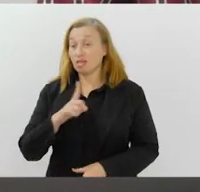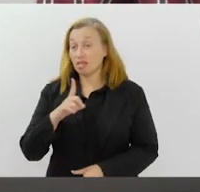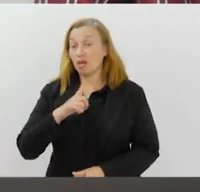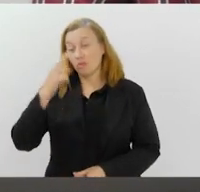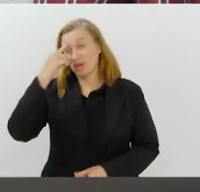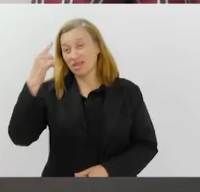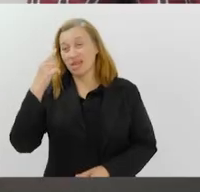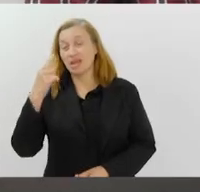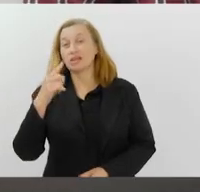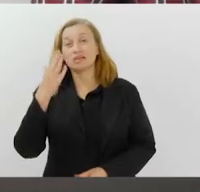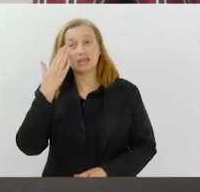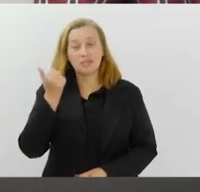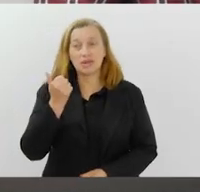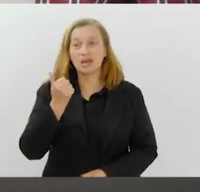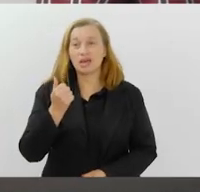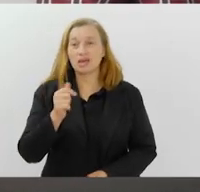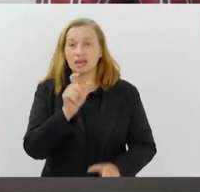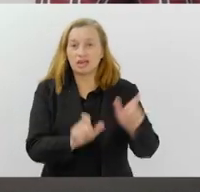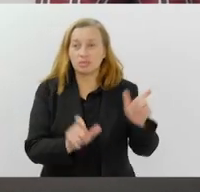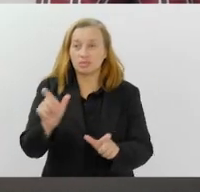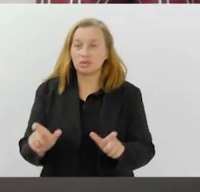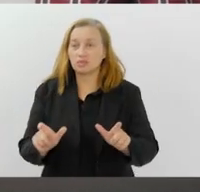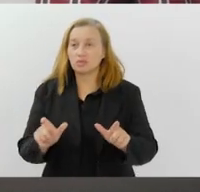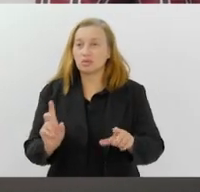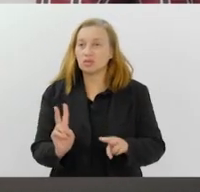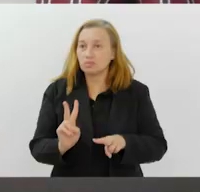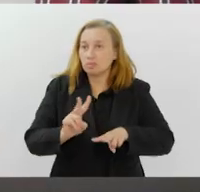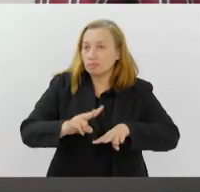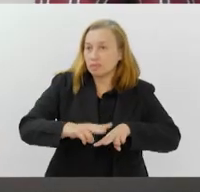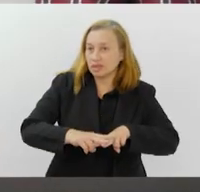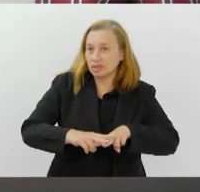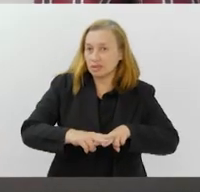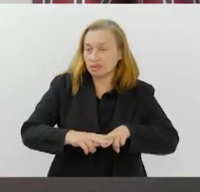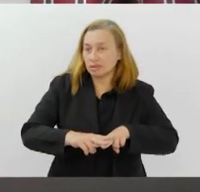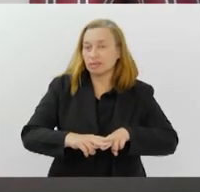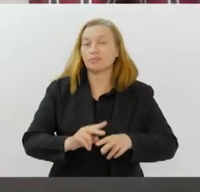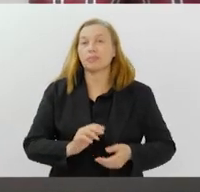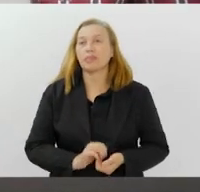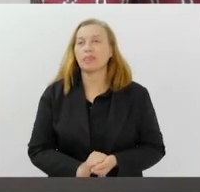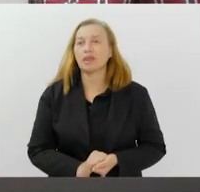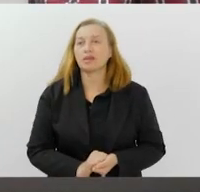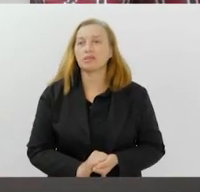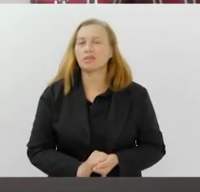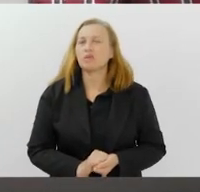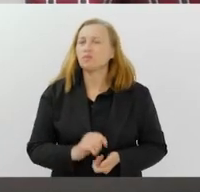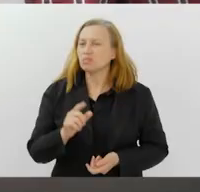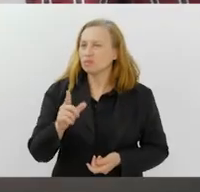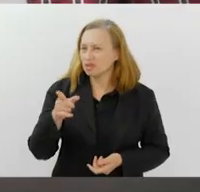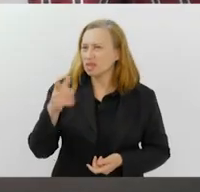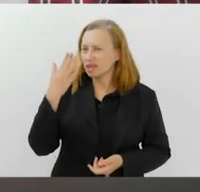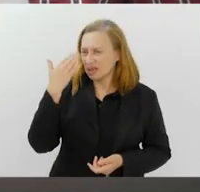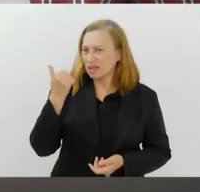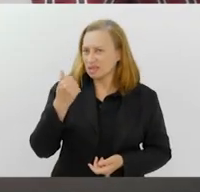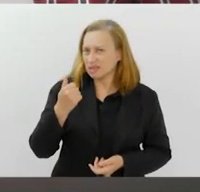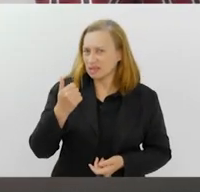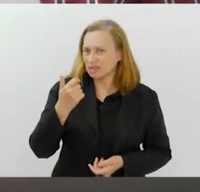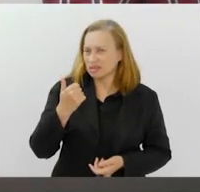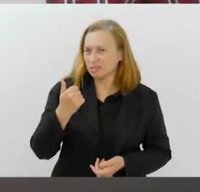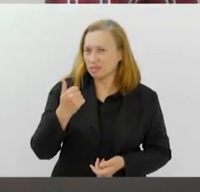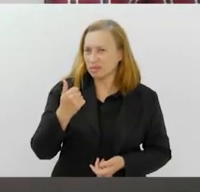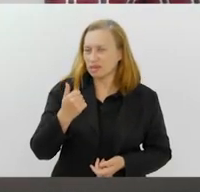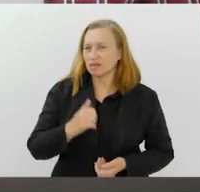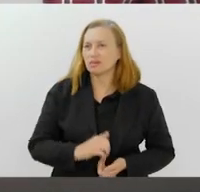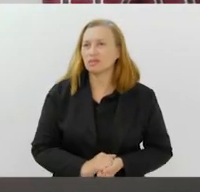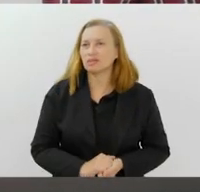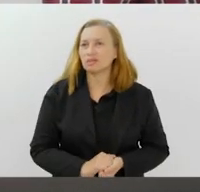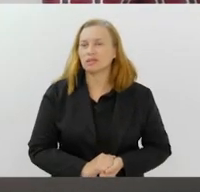pessoas presas que que elas fizeram quer dizer por que que elas foram condenadas é isso que você tá querendo dizer PR gente ter uma noção